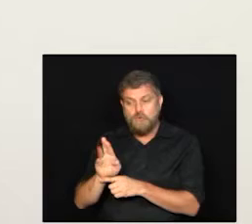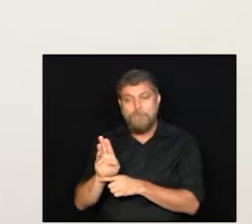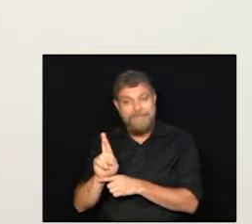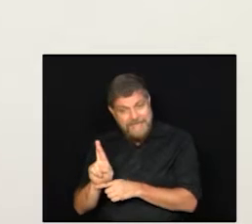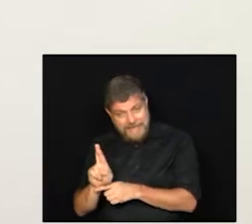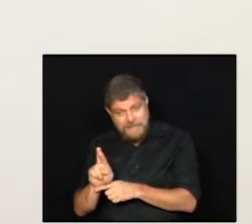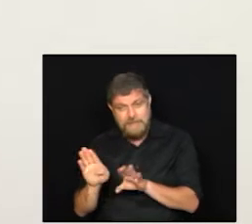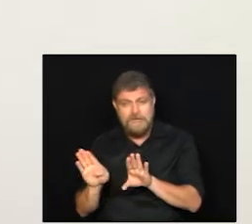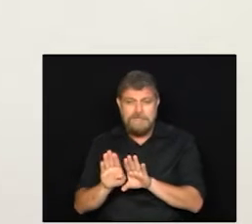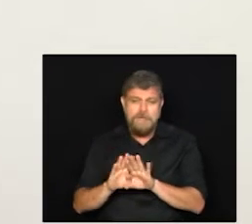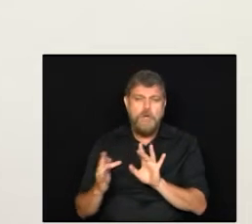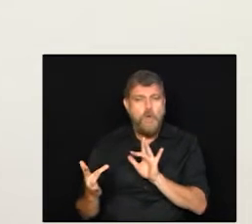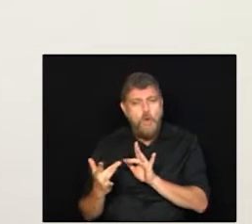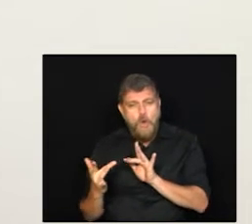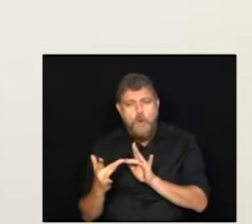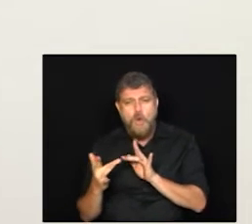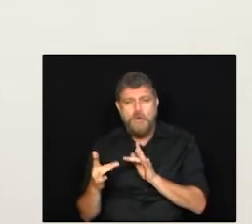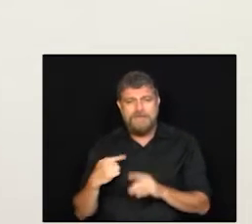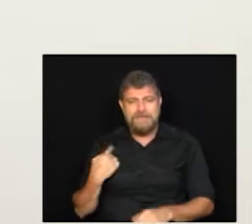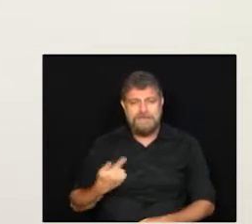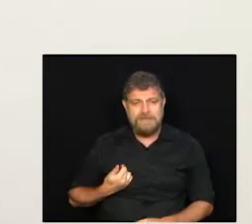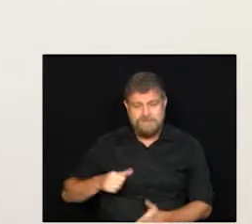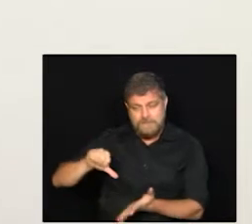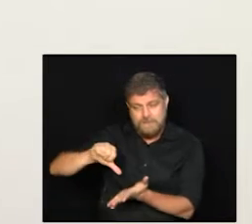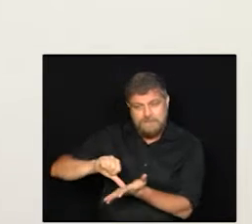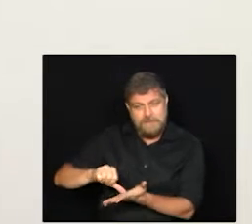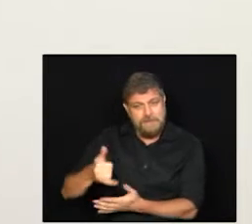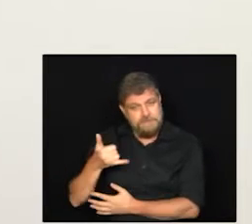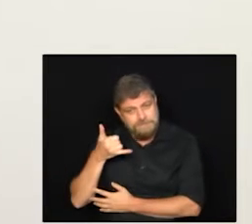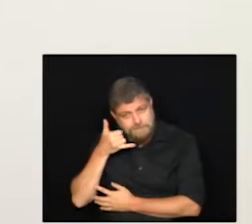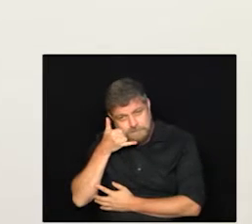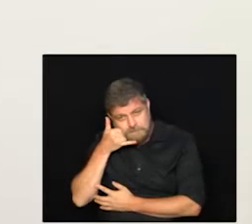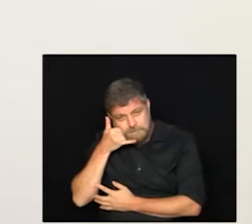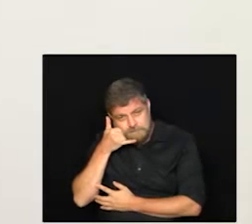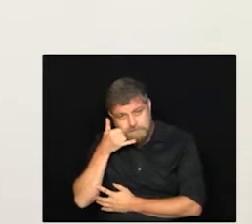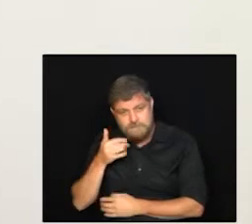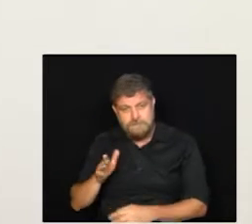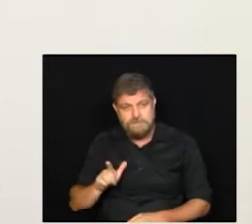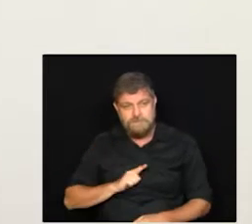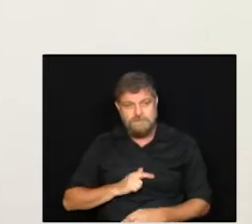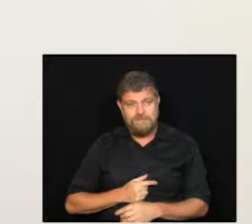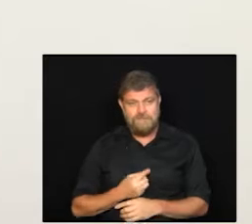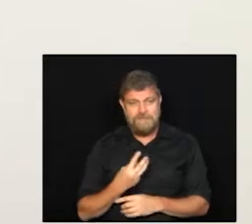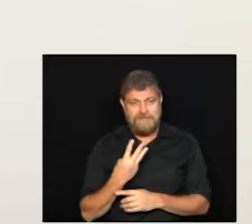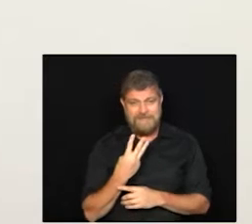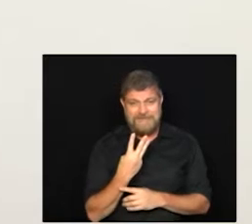Ele pode entrar em contato através da nossa central de atendimento, que é no